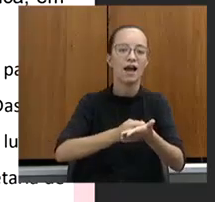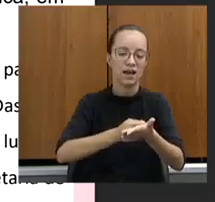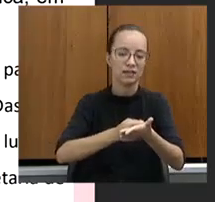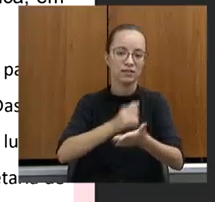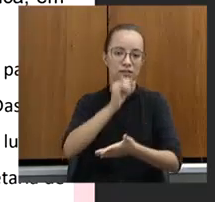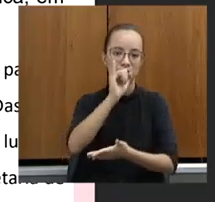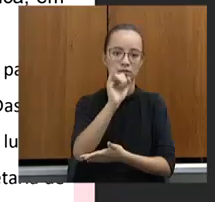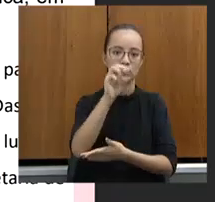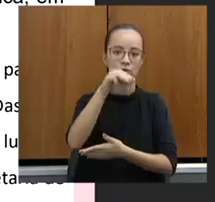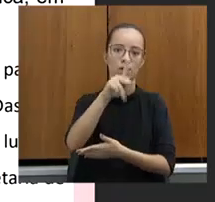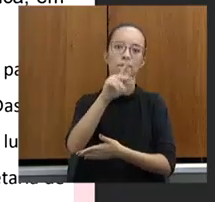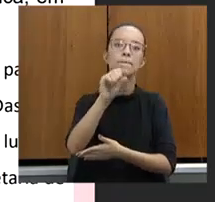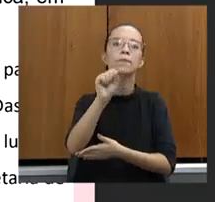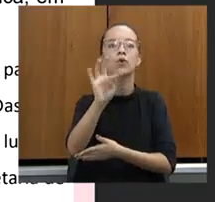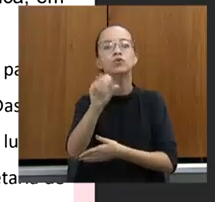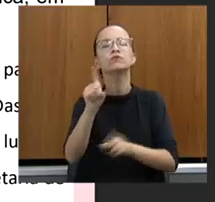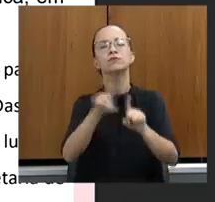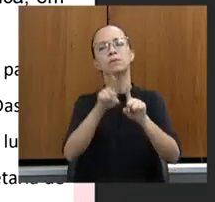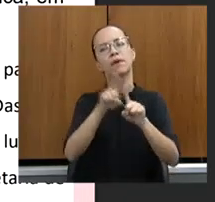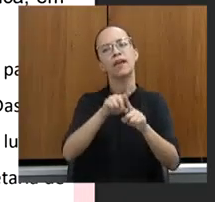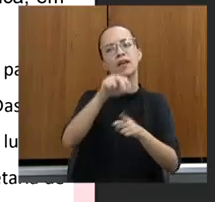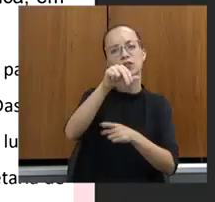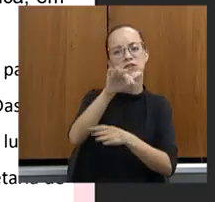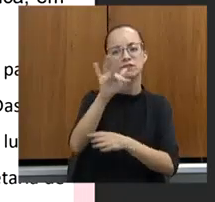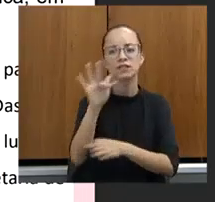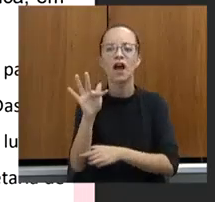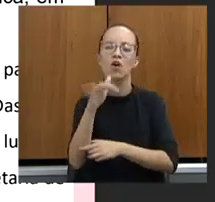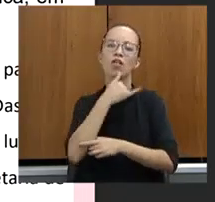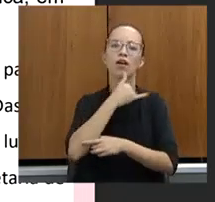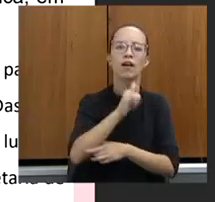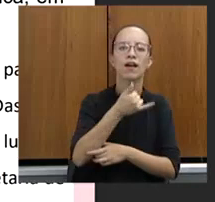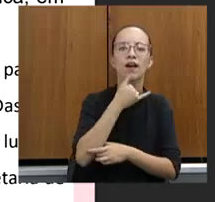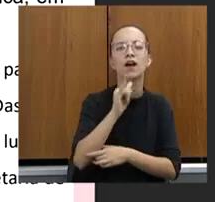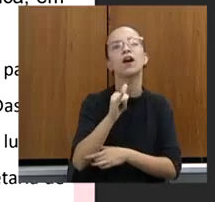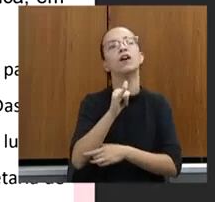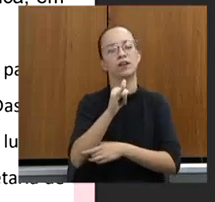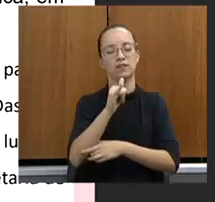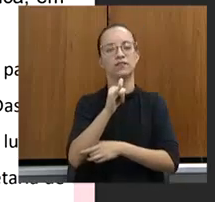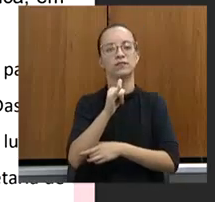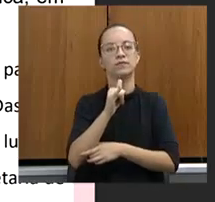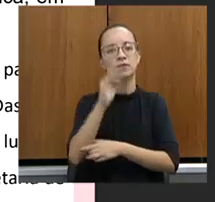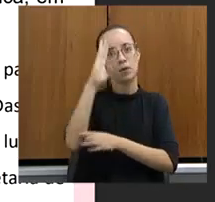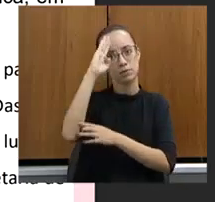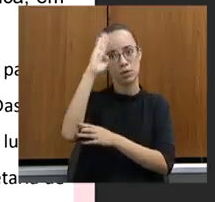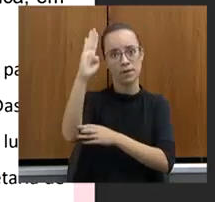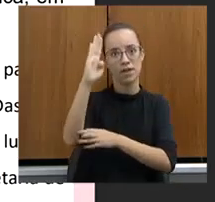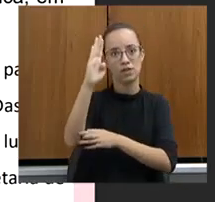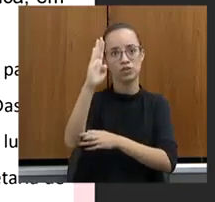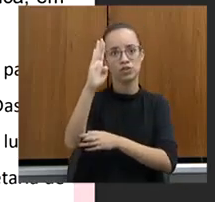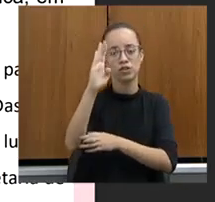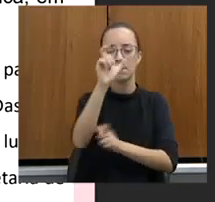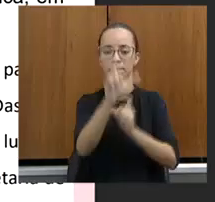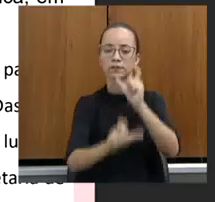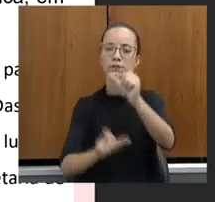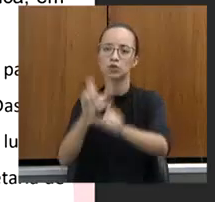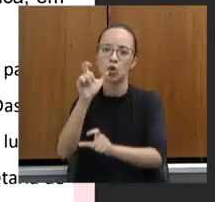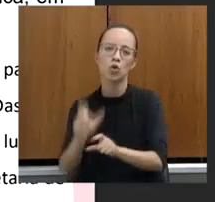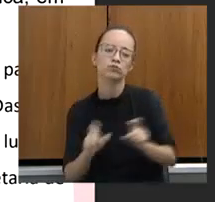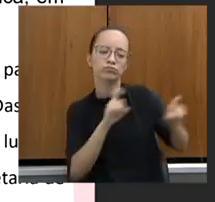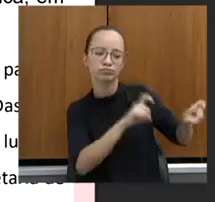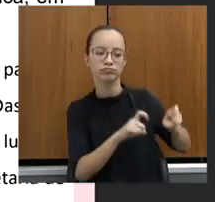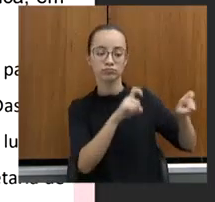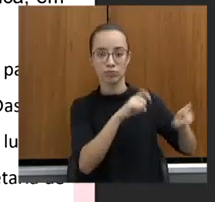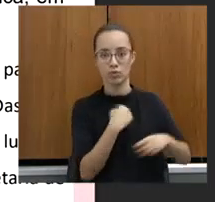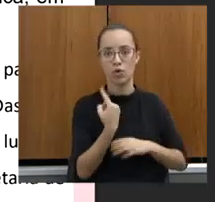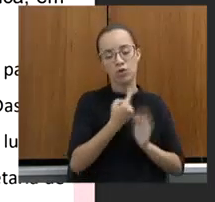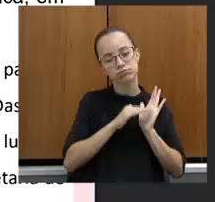do Estado nota fiscal energia elétrica isso tá colocado para principalmente para os pequenos e microprodutores enfim que ajuda